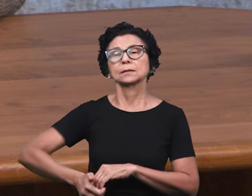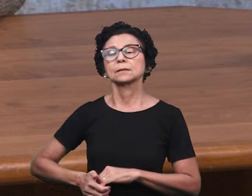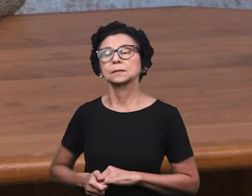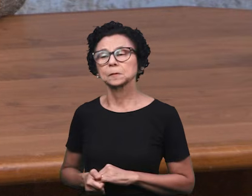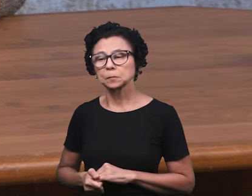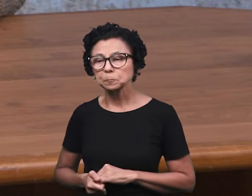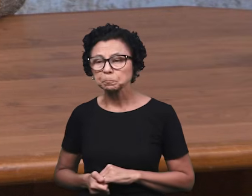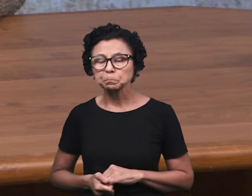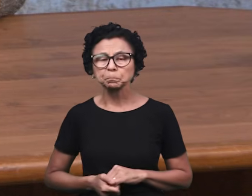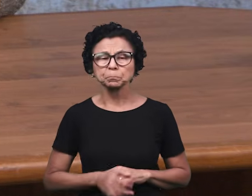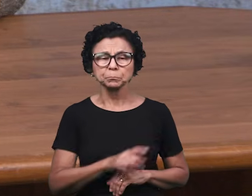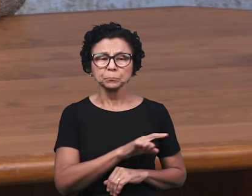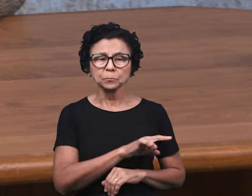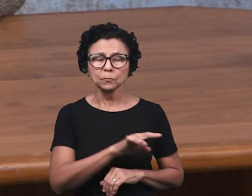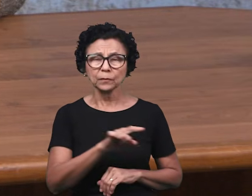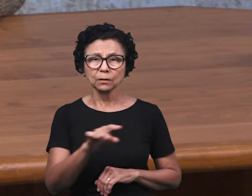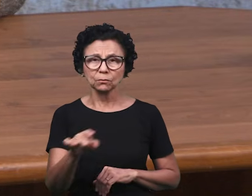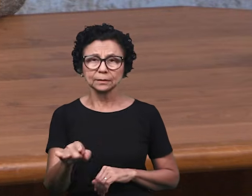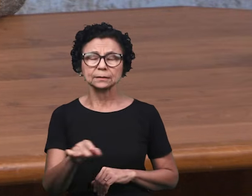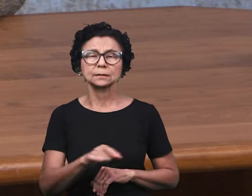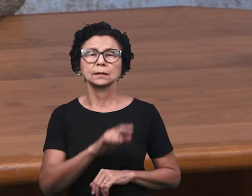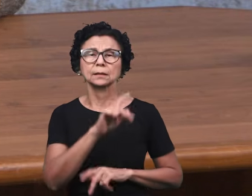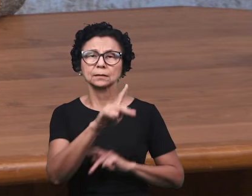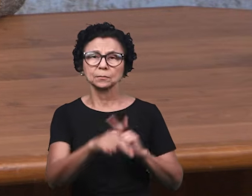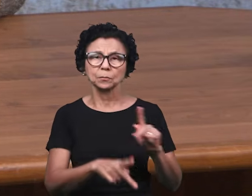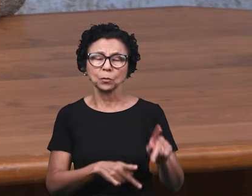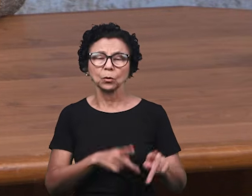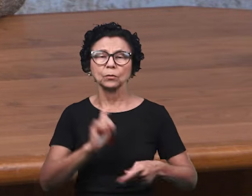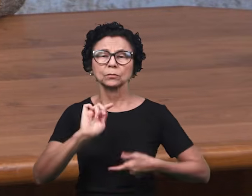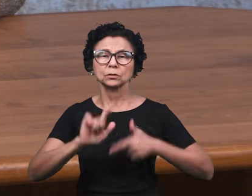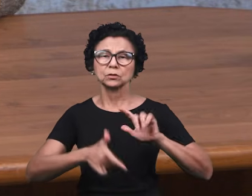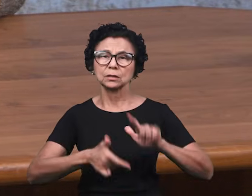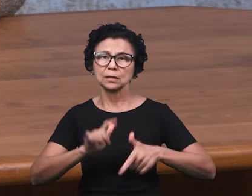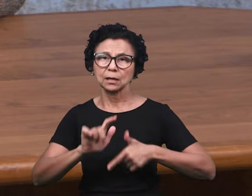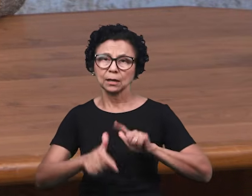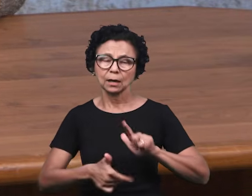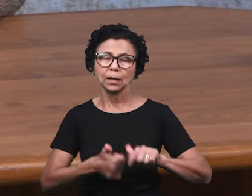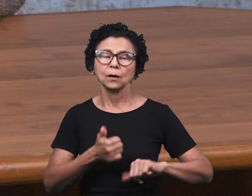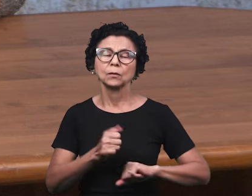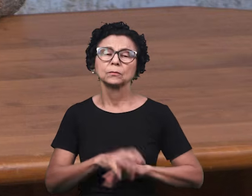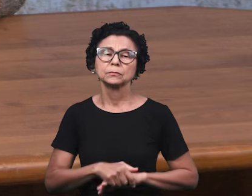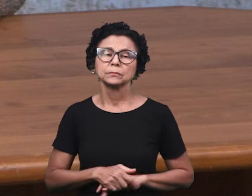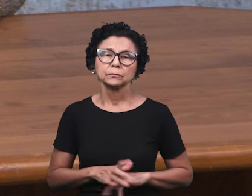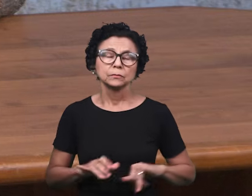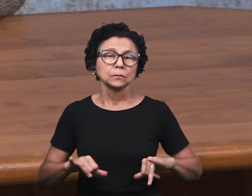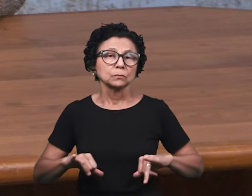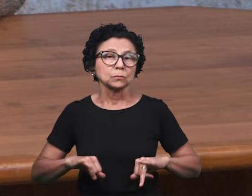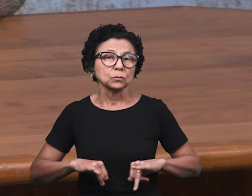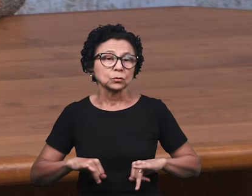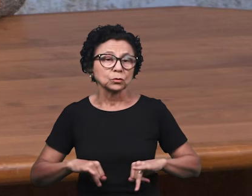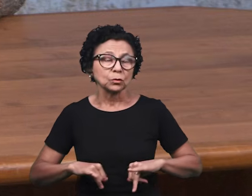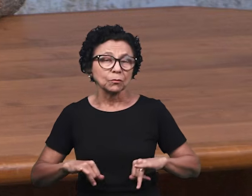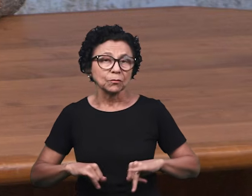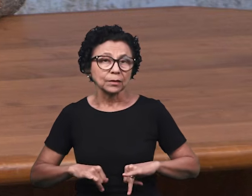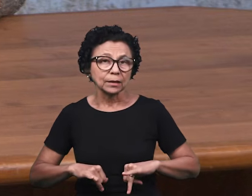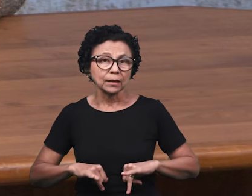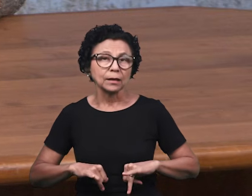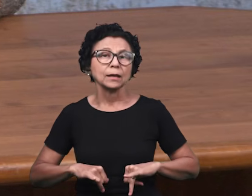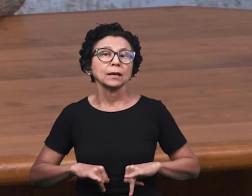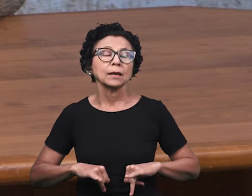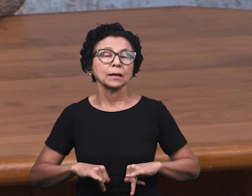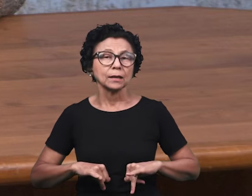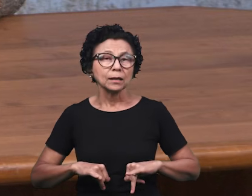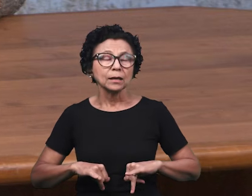Diligentemente respigarão os resíduos de Israel como uma vinha. Torna a tua mão